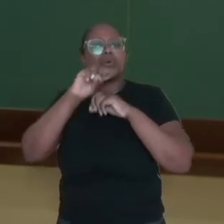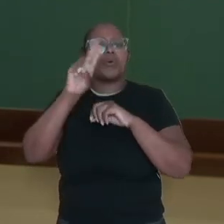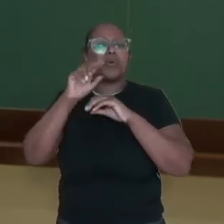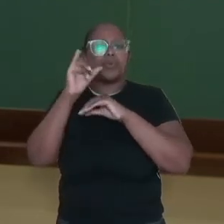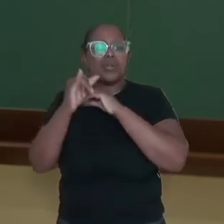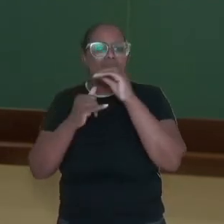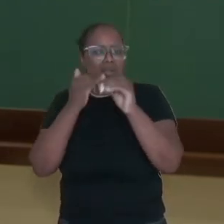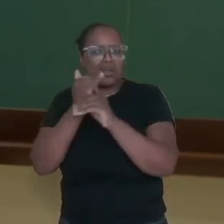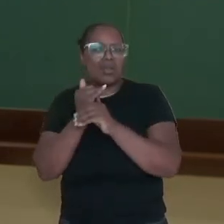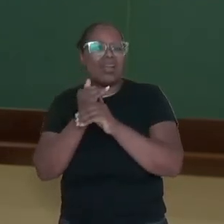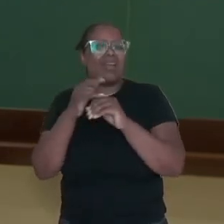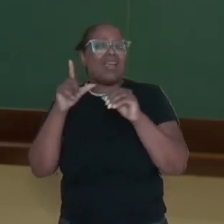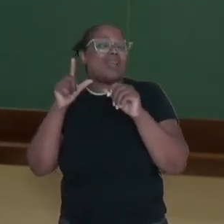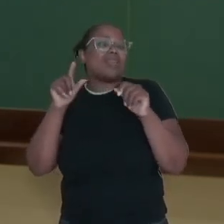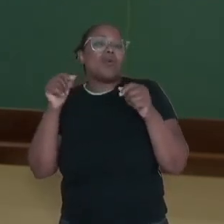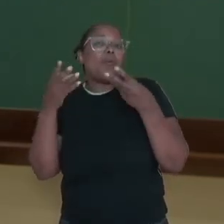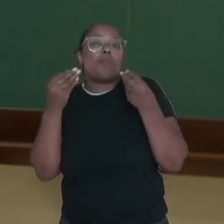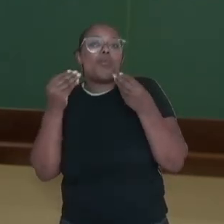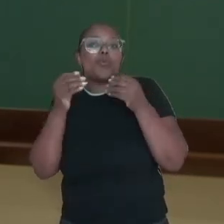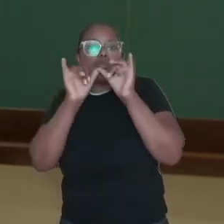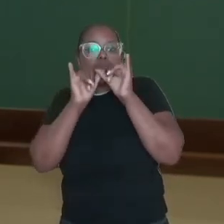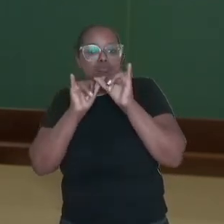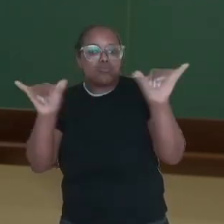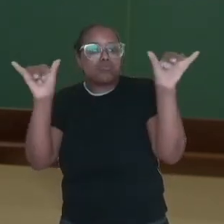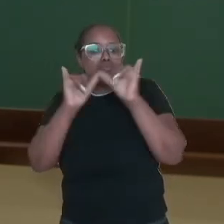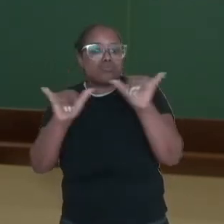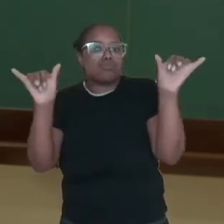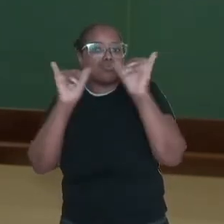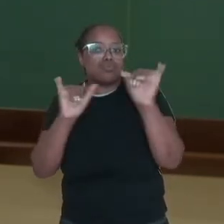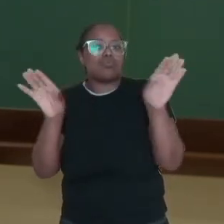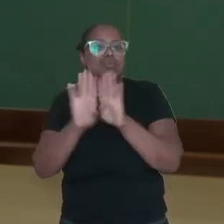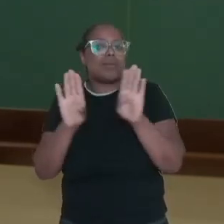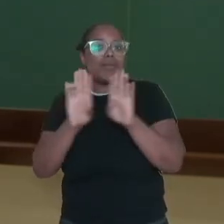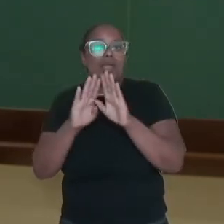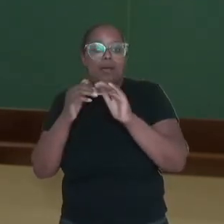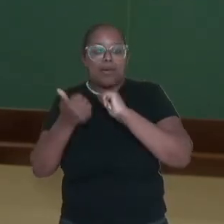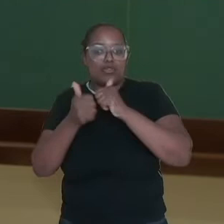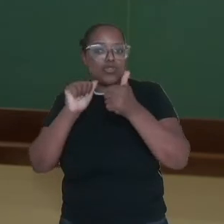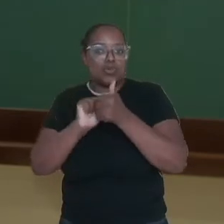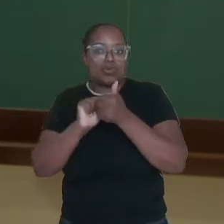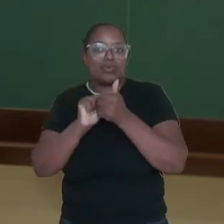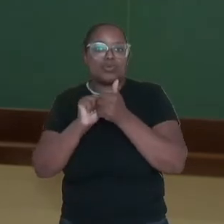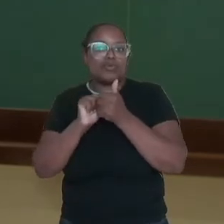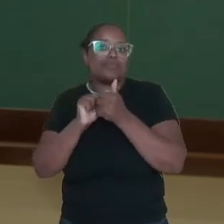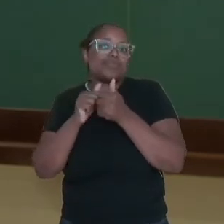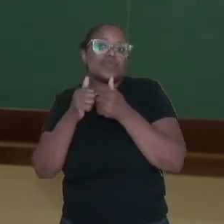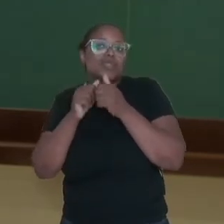nessa popularização dos jogos eletrônicos e dos torneios de esportes